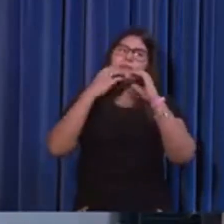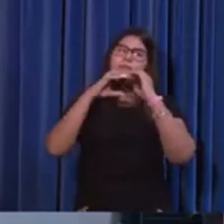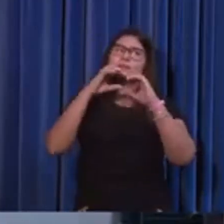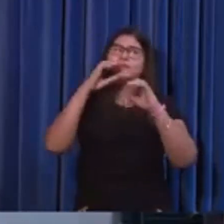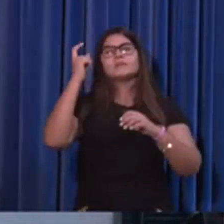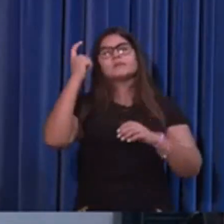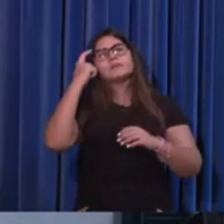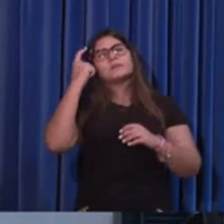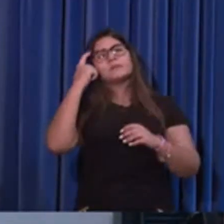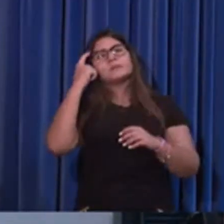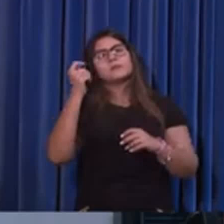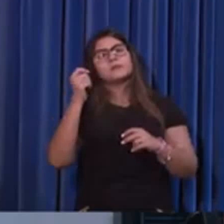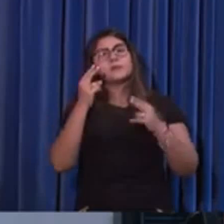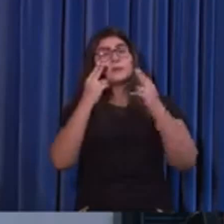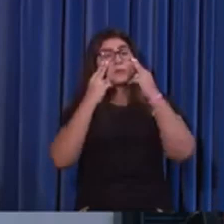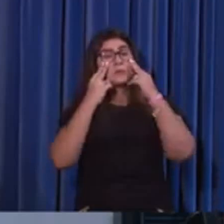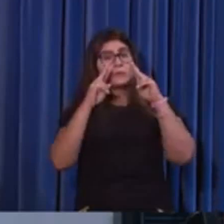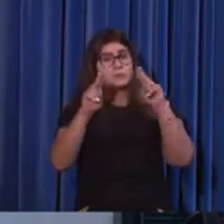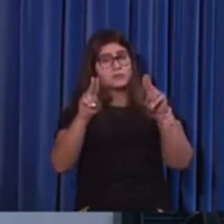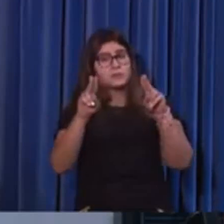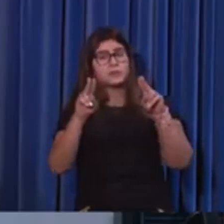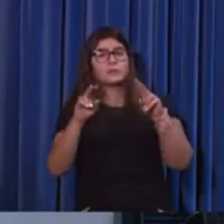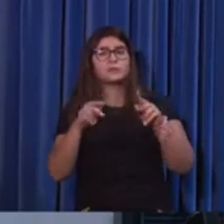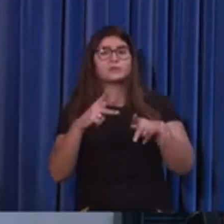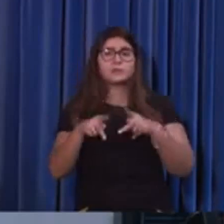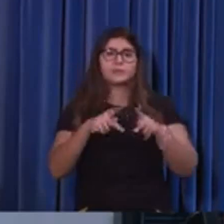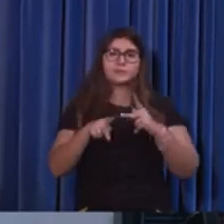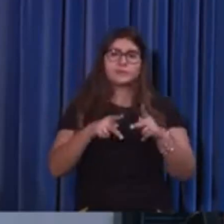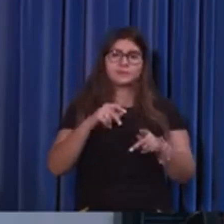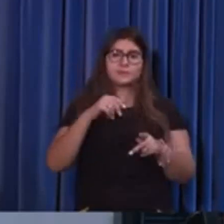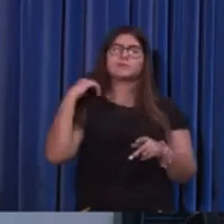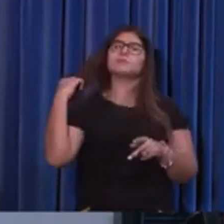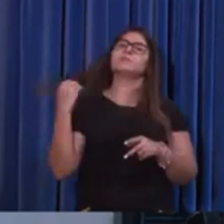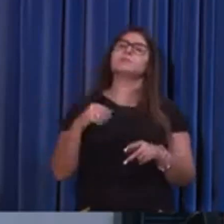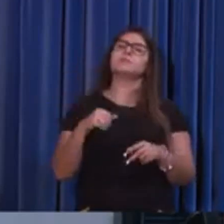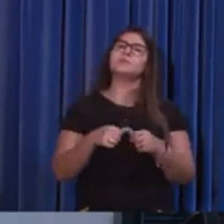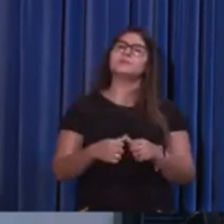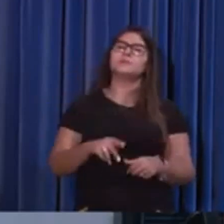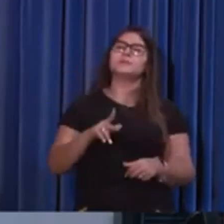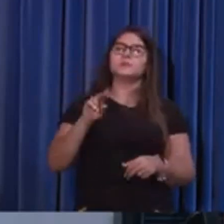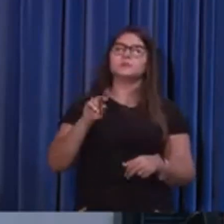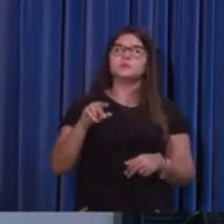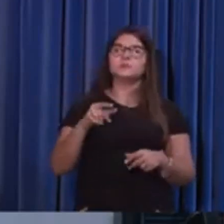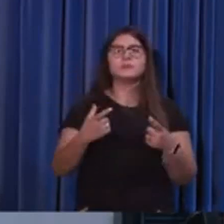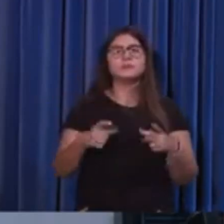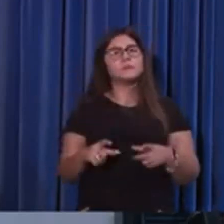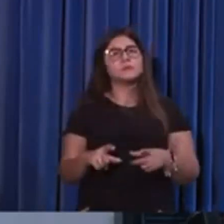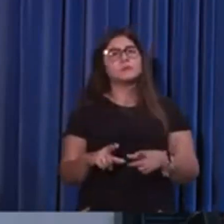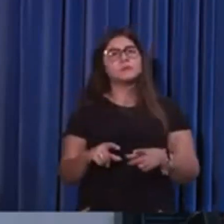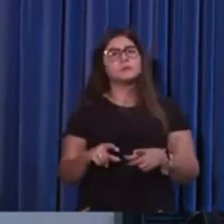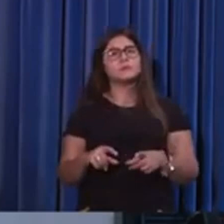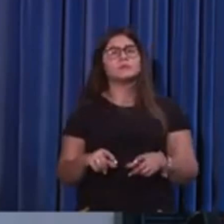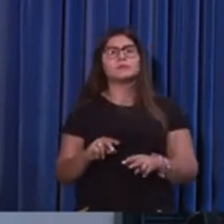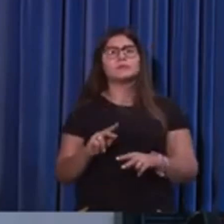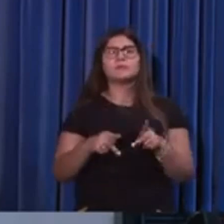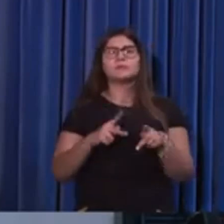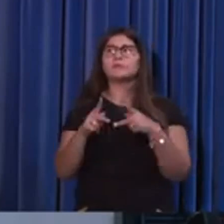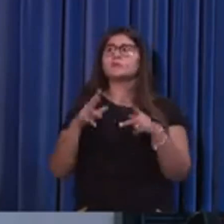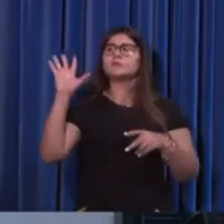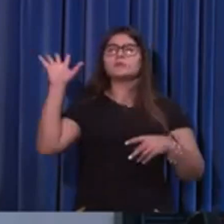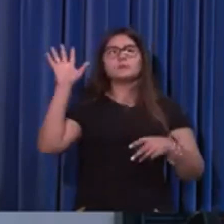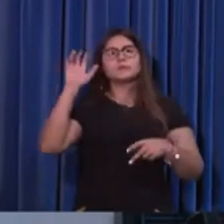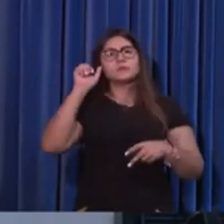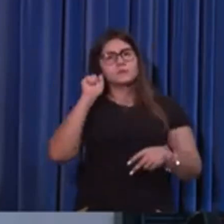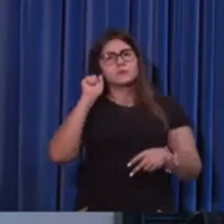Imagine o testemunho dessas pessoas, desses irmãos naquele lugar. Os presos escutaram.